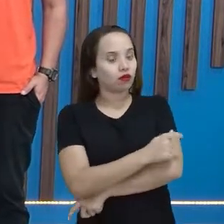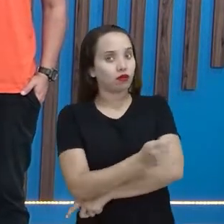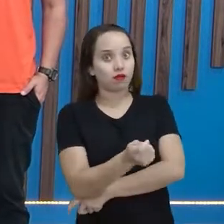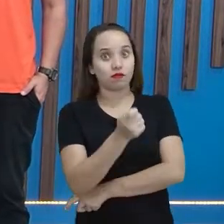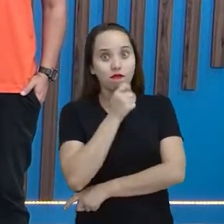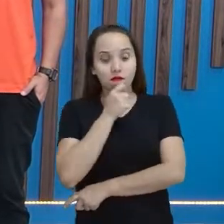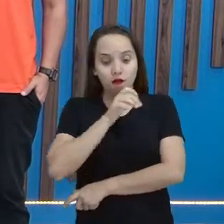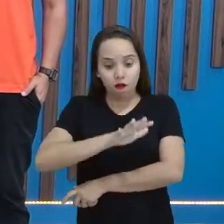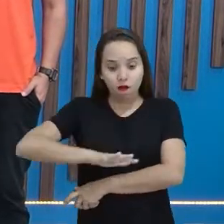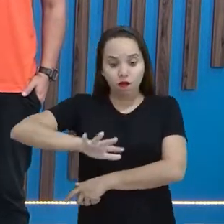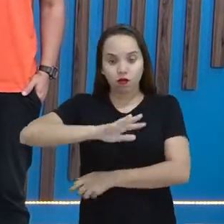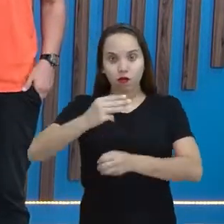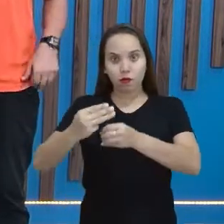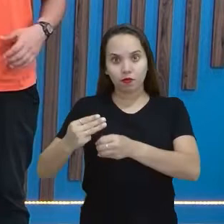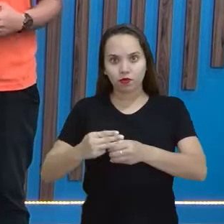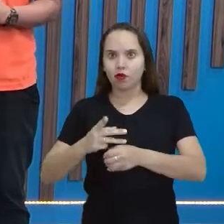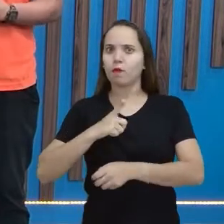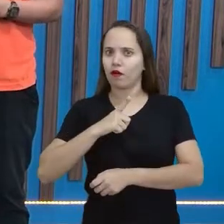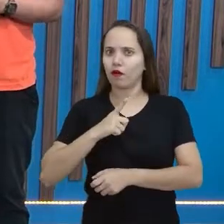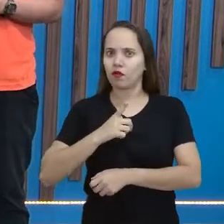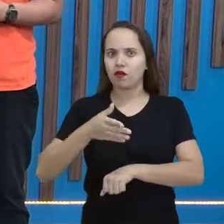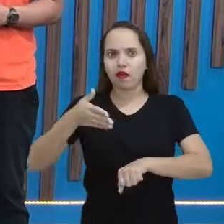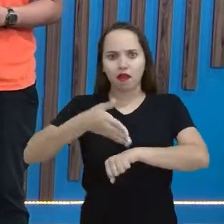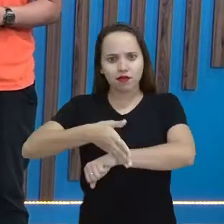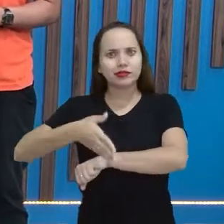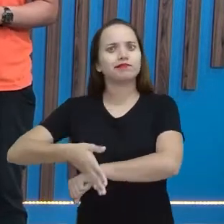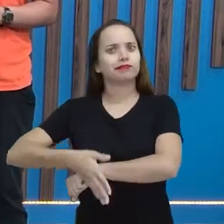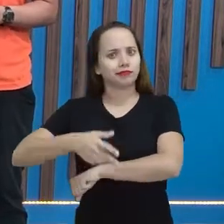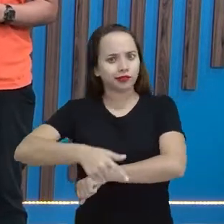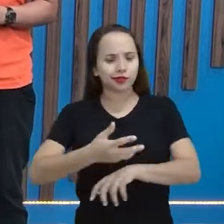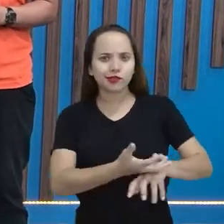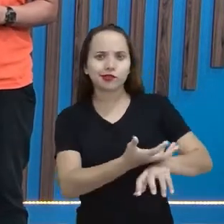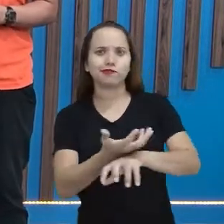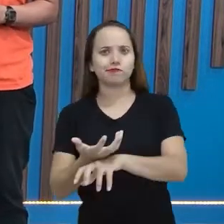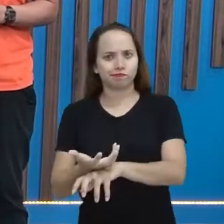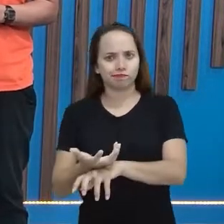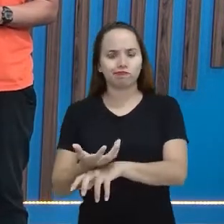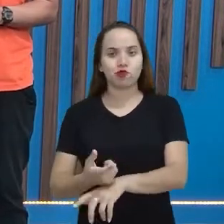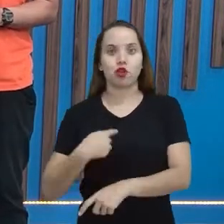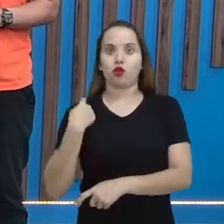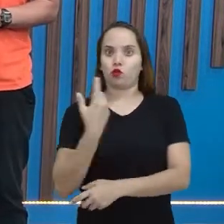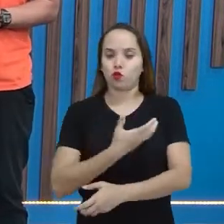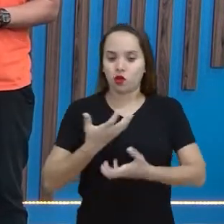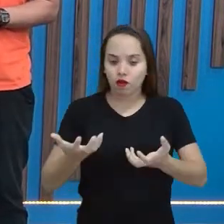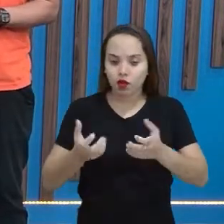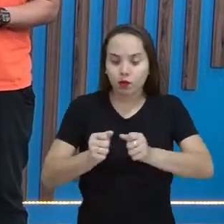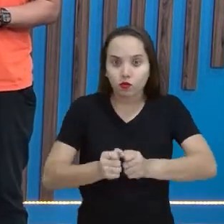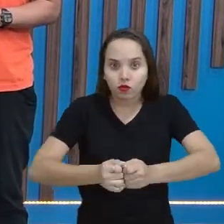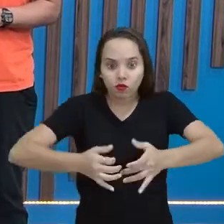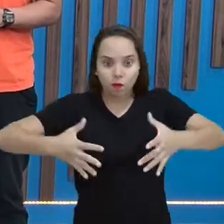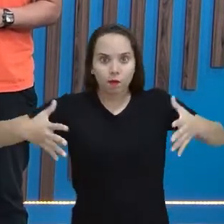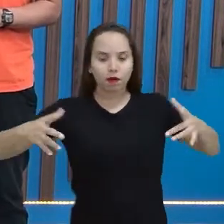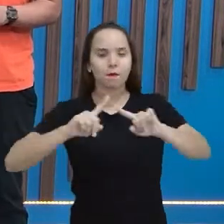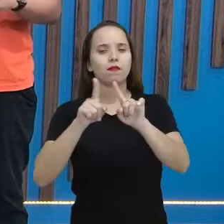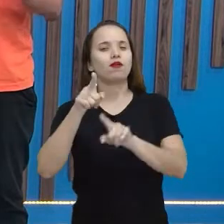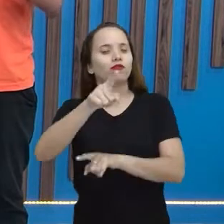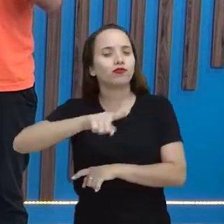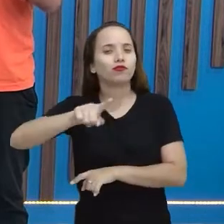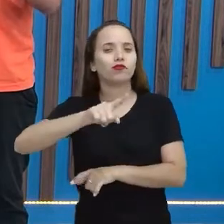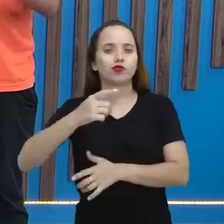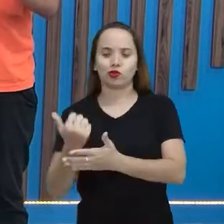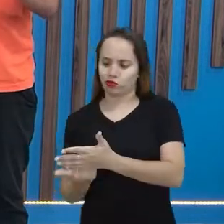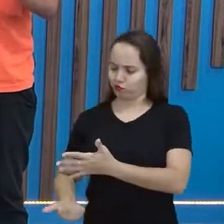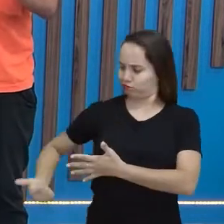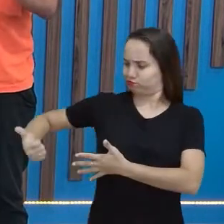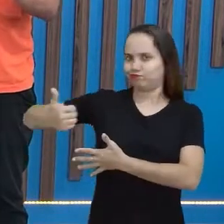têm acesso a esse componente. A gente quer ampliar cada vez mais, mas enquanto isso vocês são privilegiados, sim. Por isso é